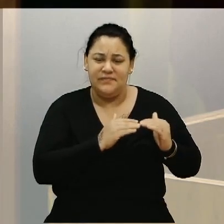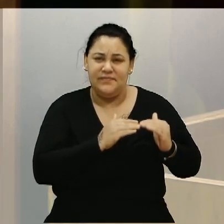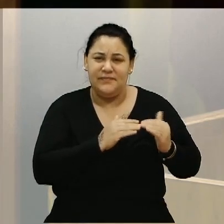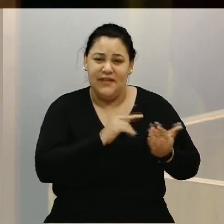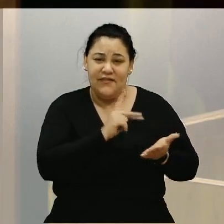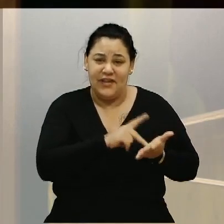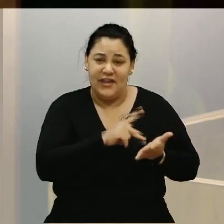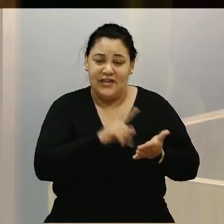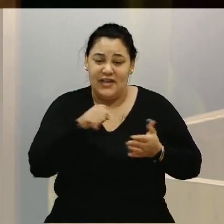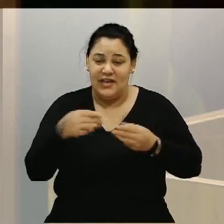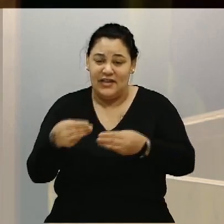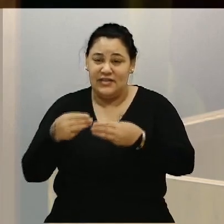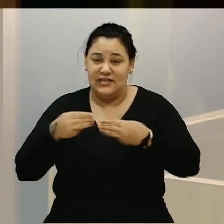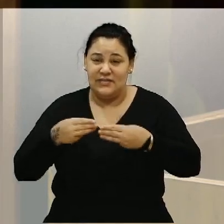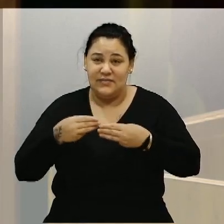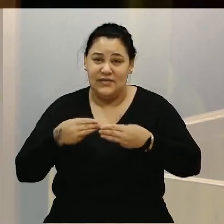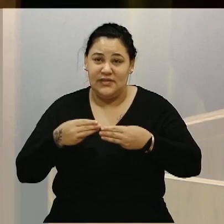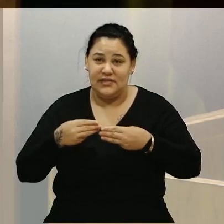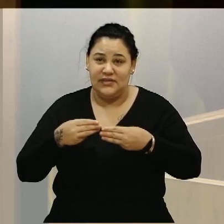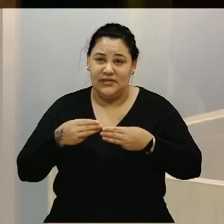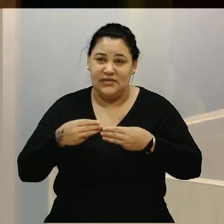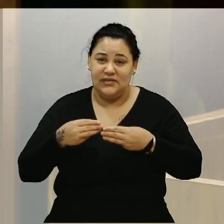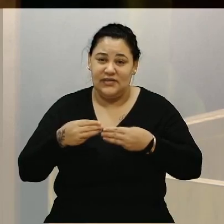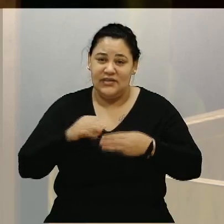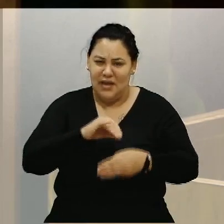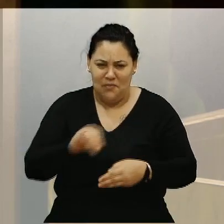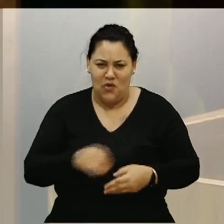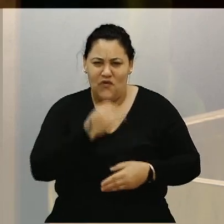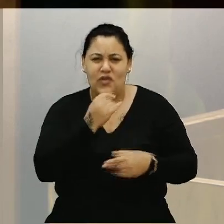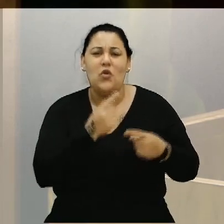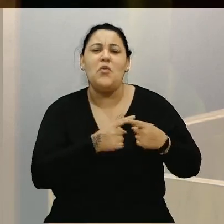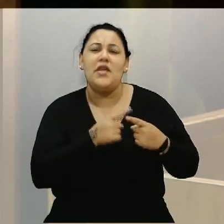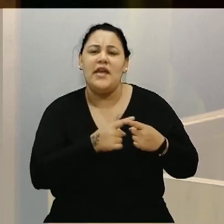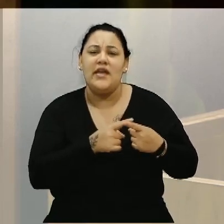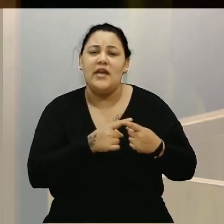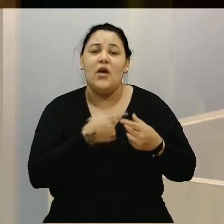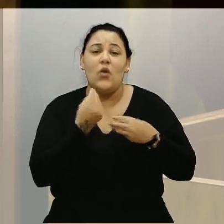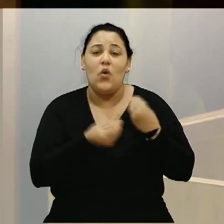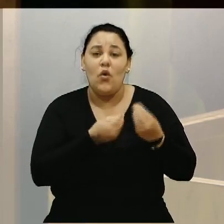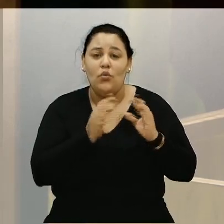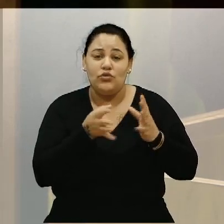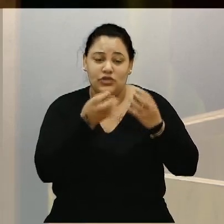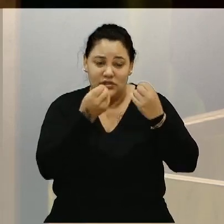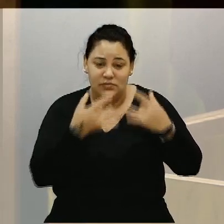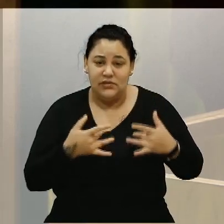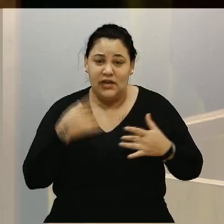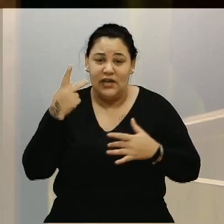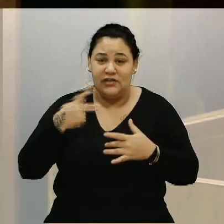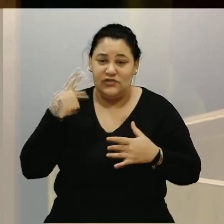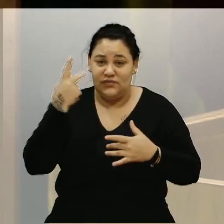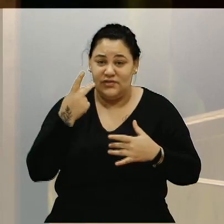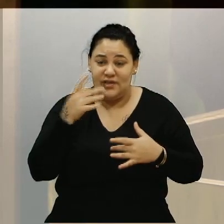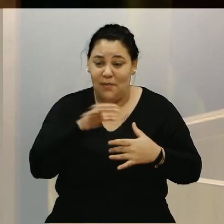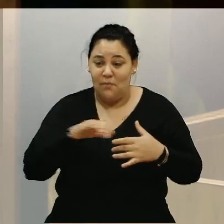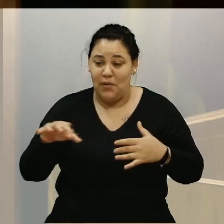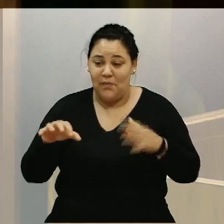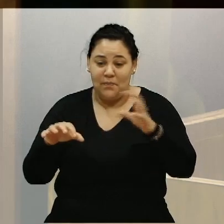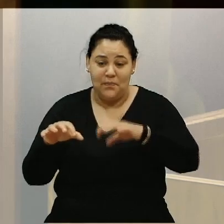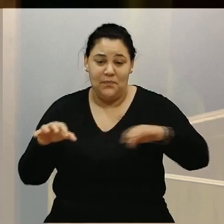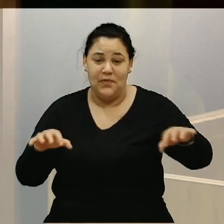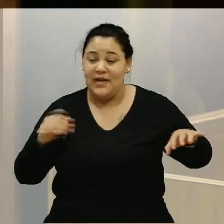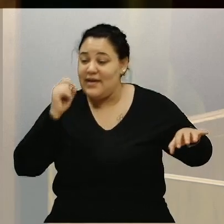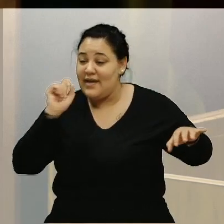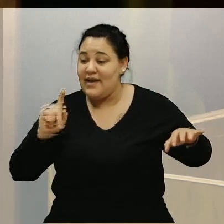Essa emenda é oportunista, porque, como eu dizia, a política divide quem é moleque de quem